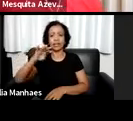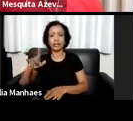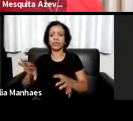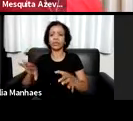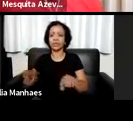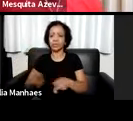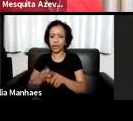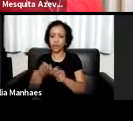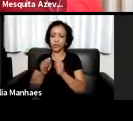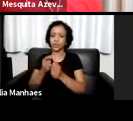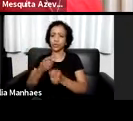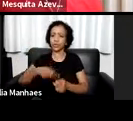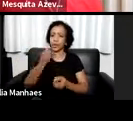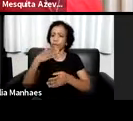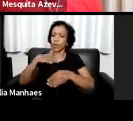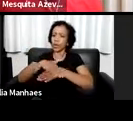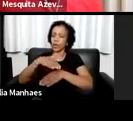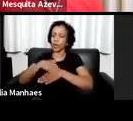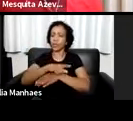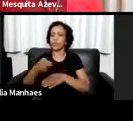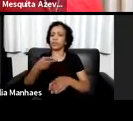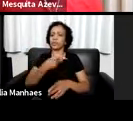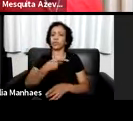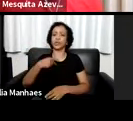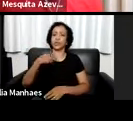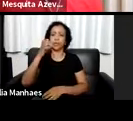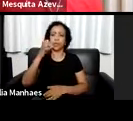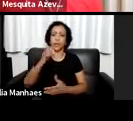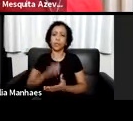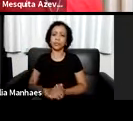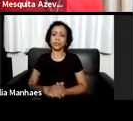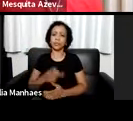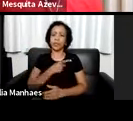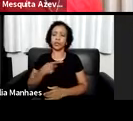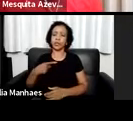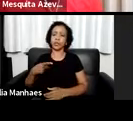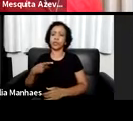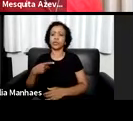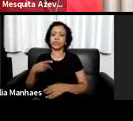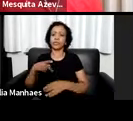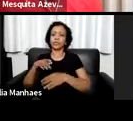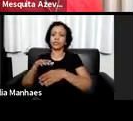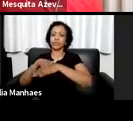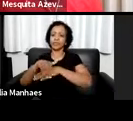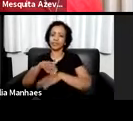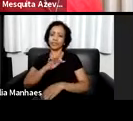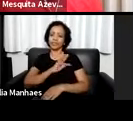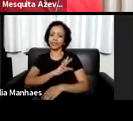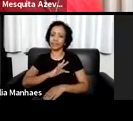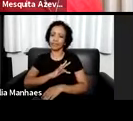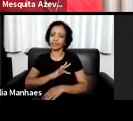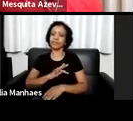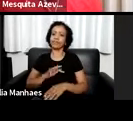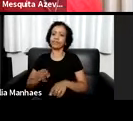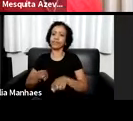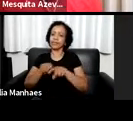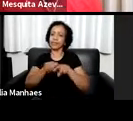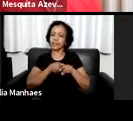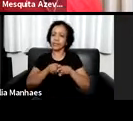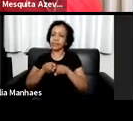noite, pastor Samuel. Boa noite, pastor Fernando, queridos irmãos. Estamos aqui fazendo aquilo que Jesus